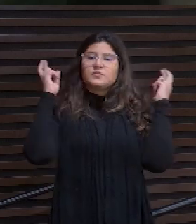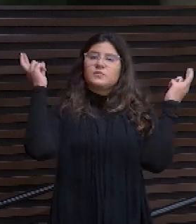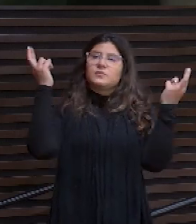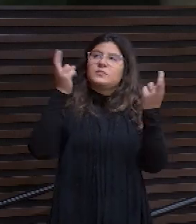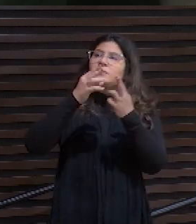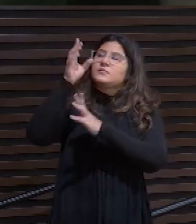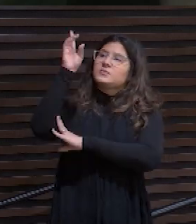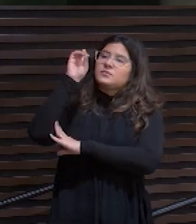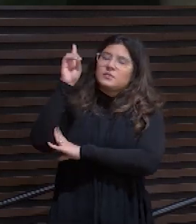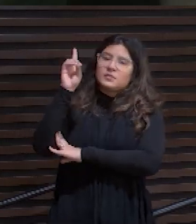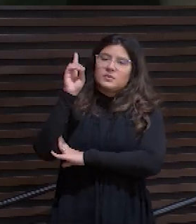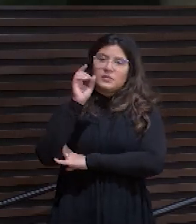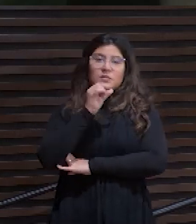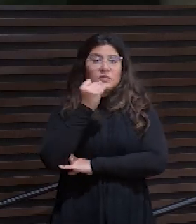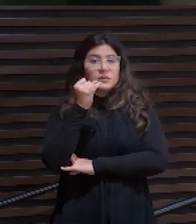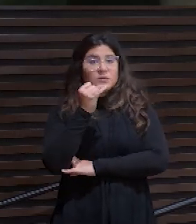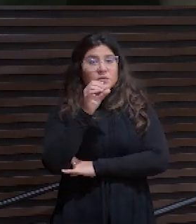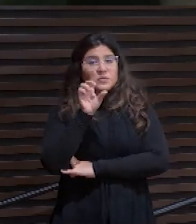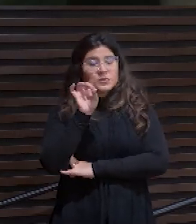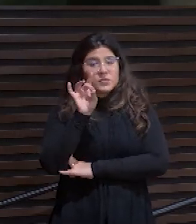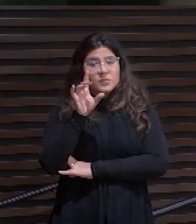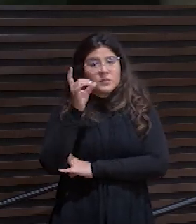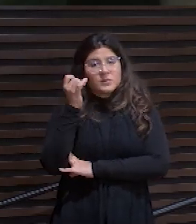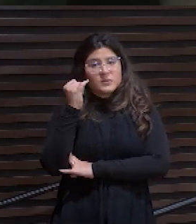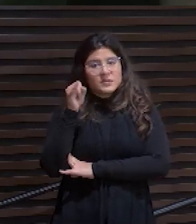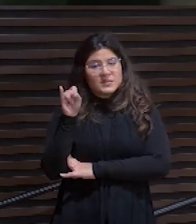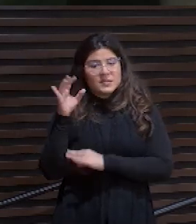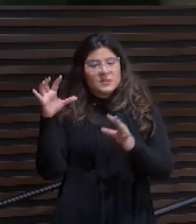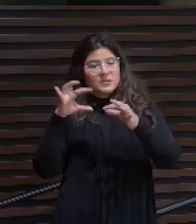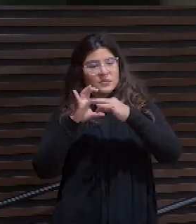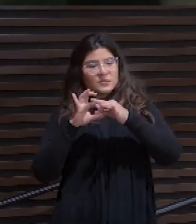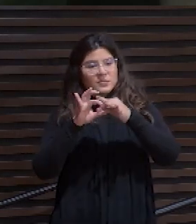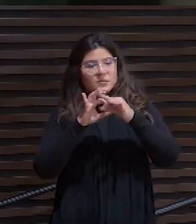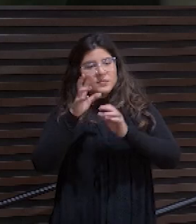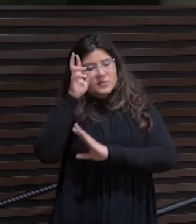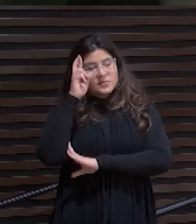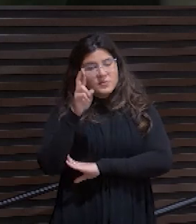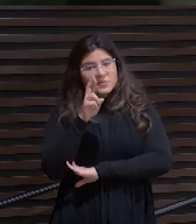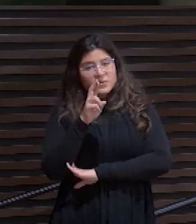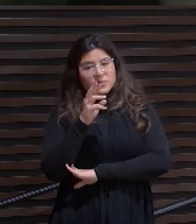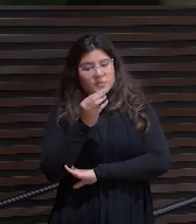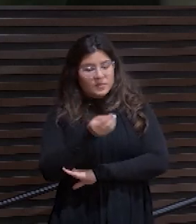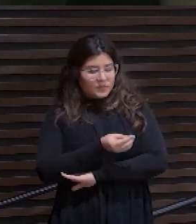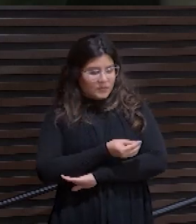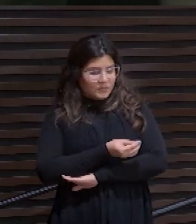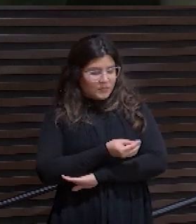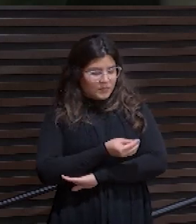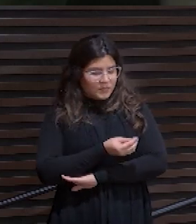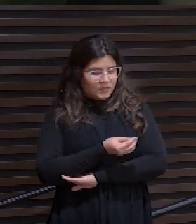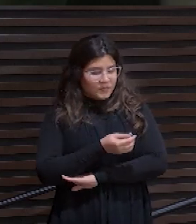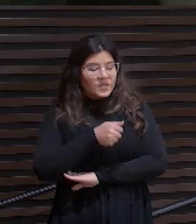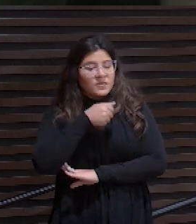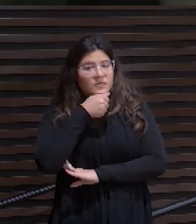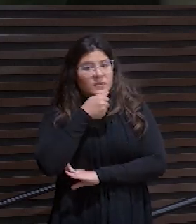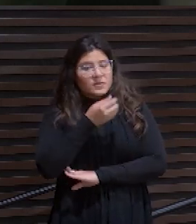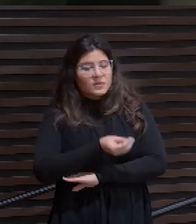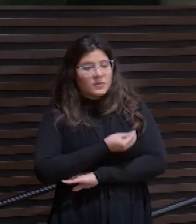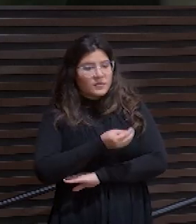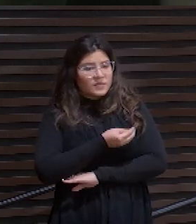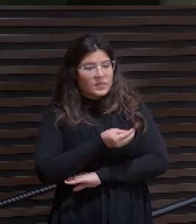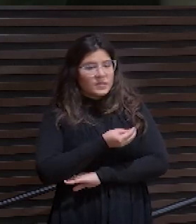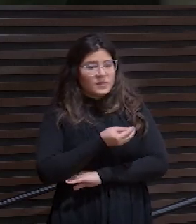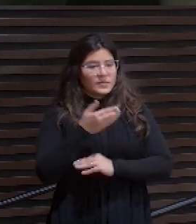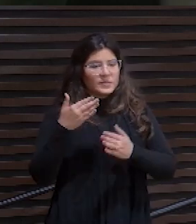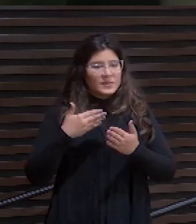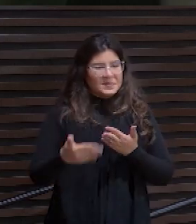menos que esteja unido ao Senhor. Tentar aplicá-las à velha criatura só vai resultar num rombo maior e